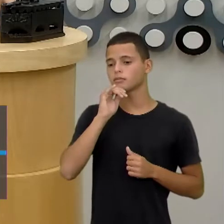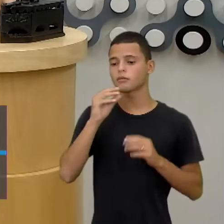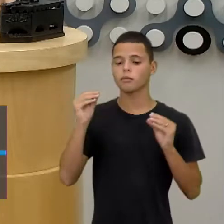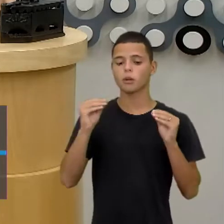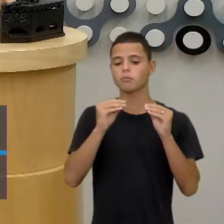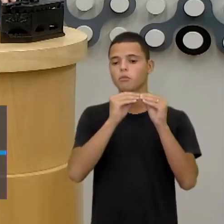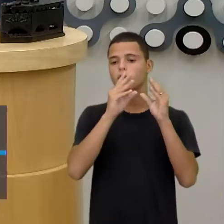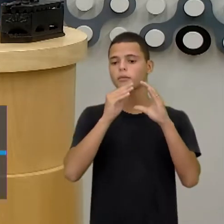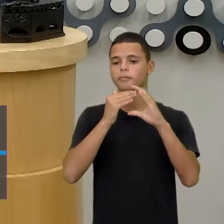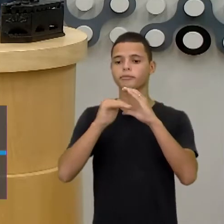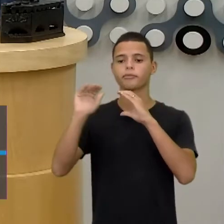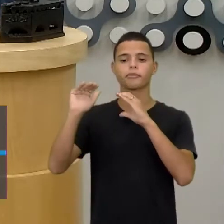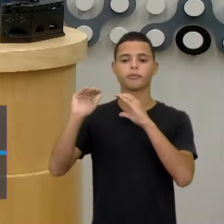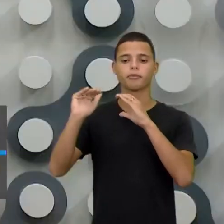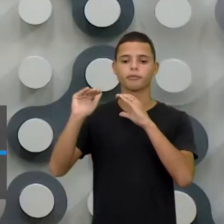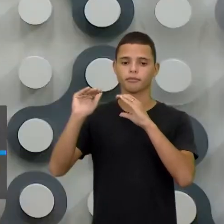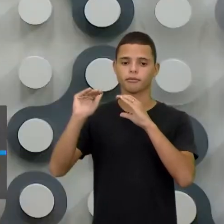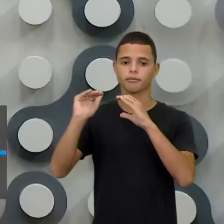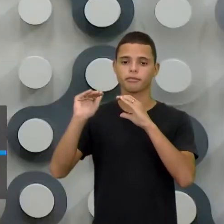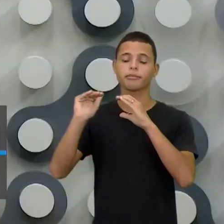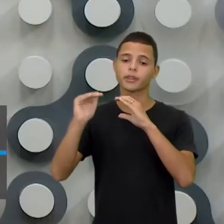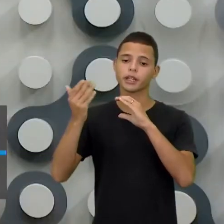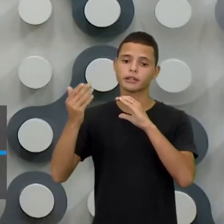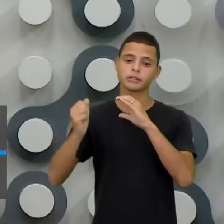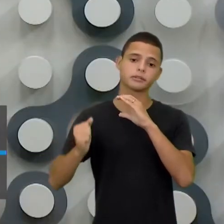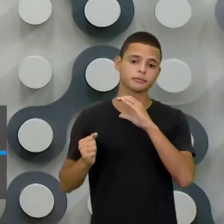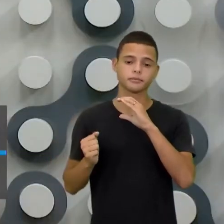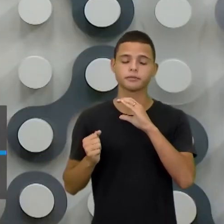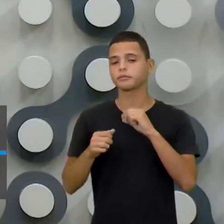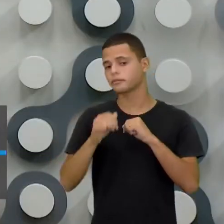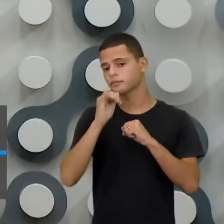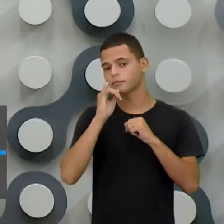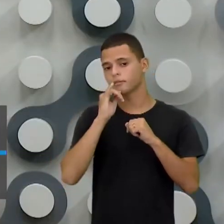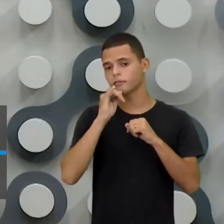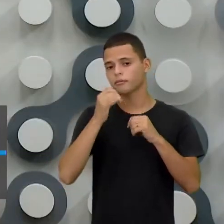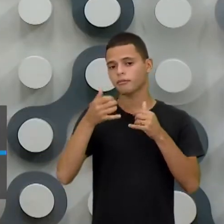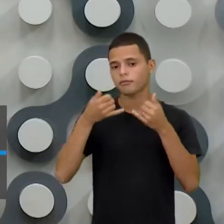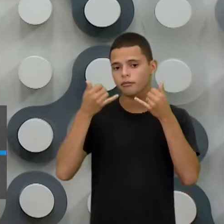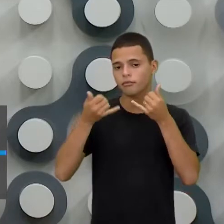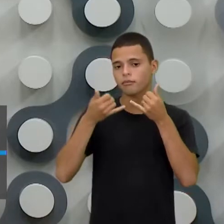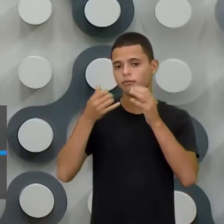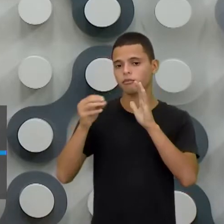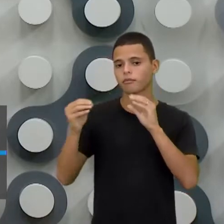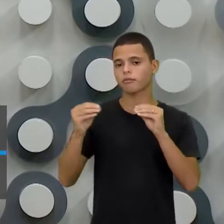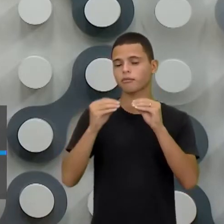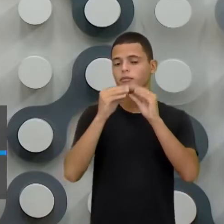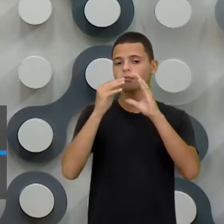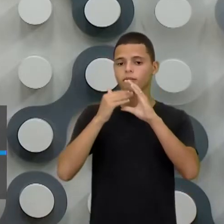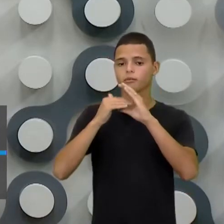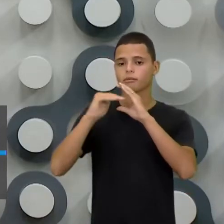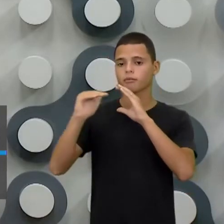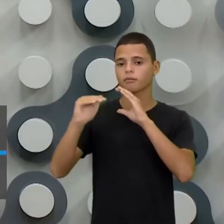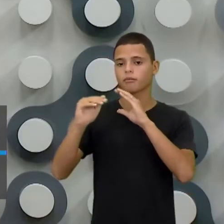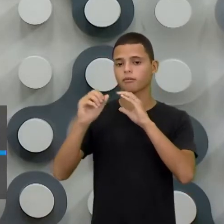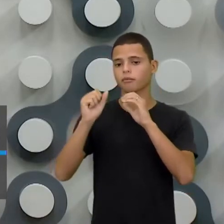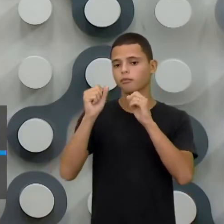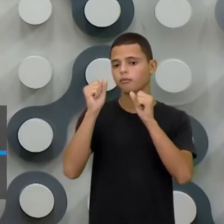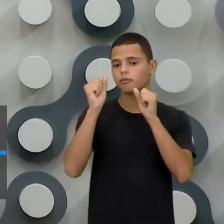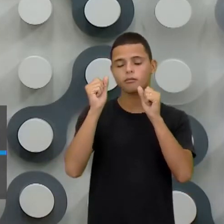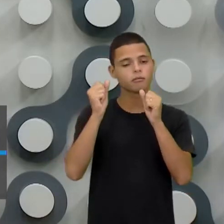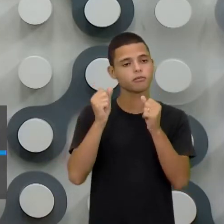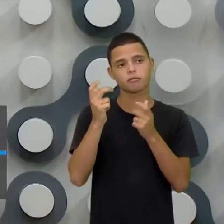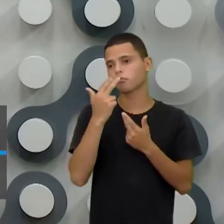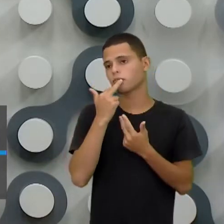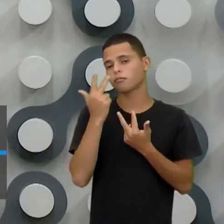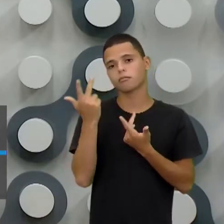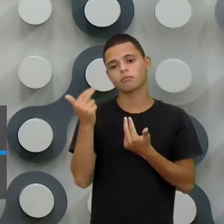semântica aqui no Brasil, nosso contexto aí de informalidade, você mandar beijos. Beijos equivale a um até logo. Certo.